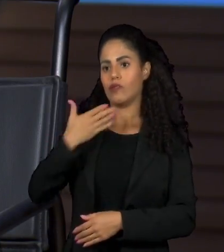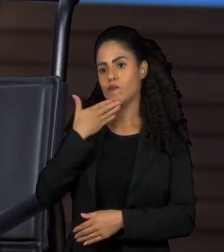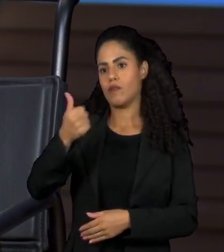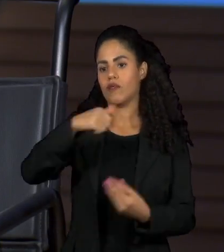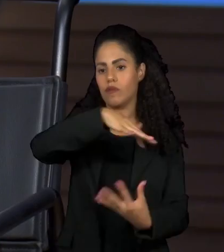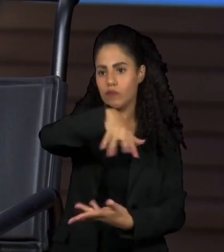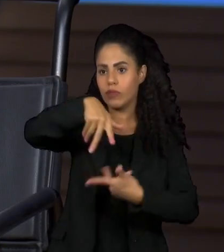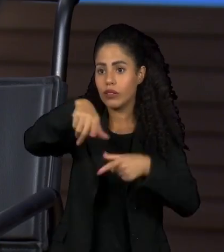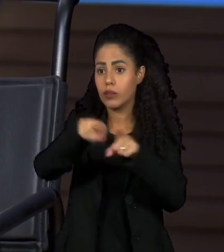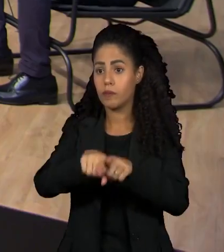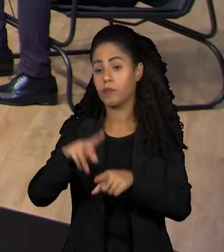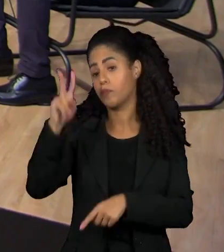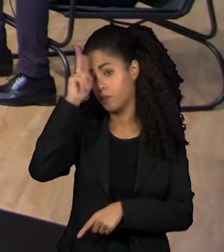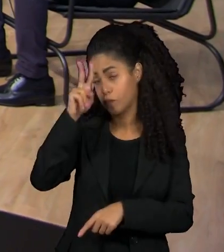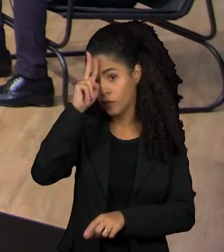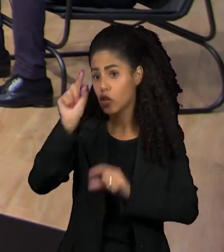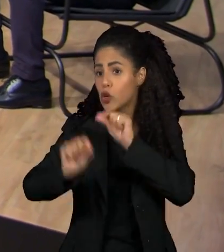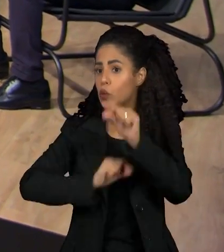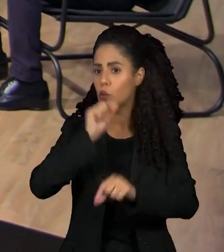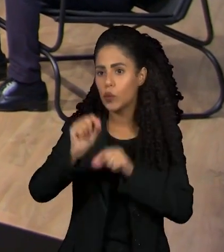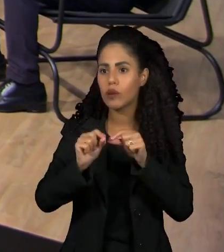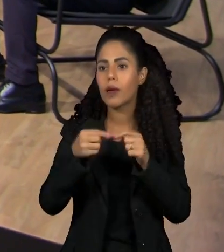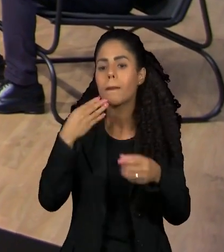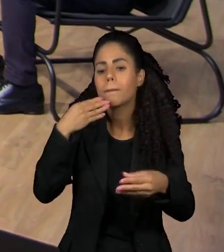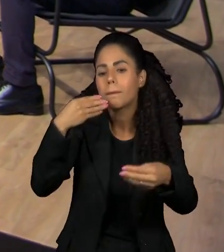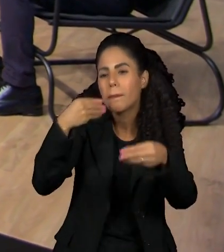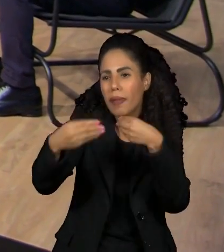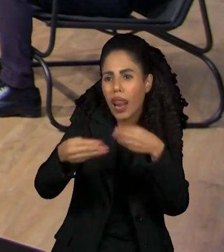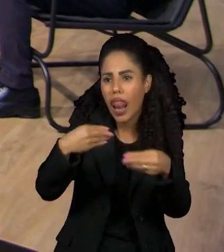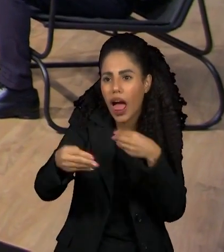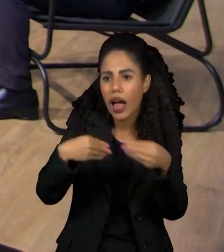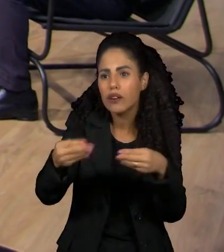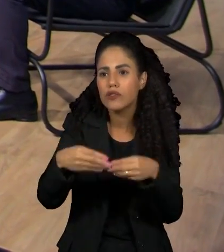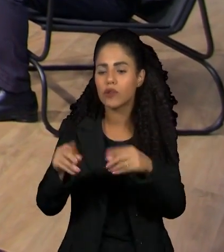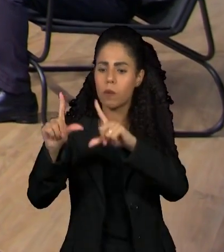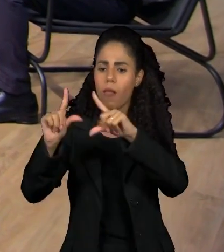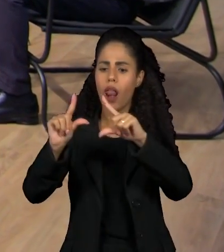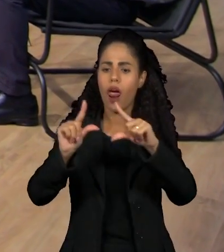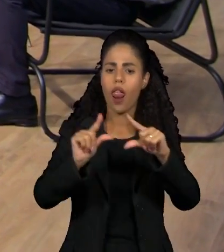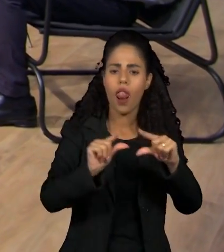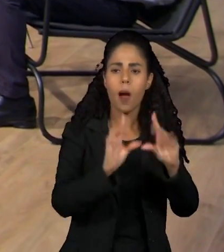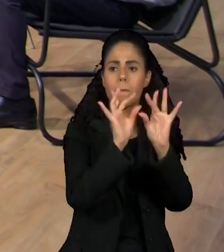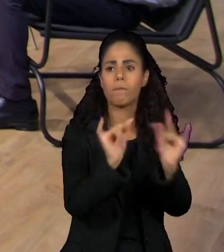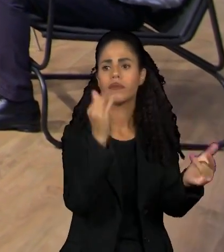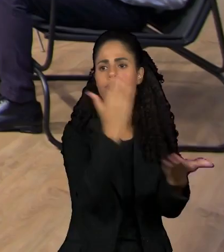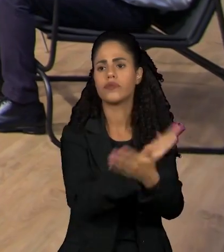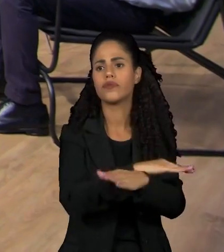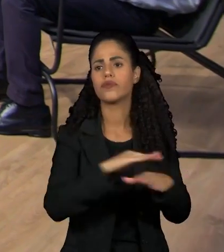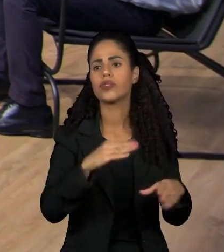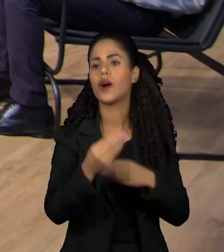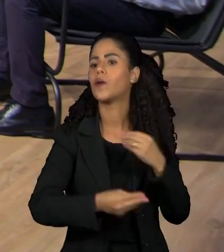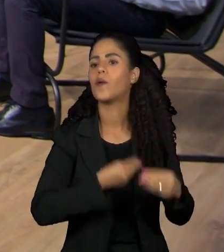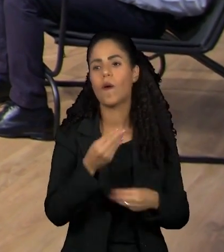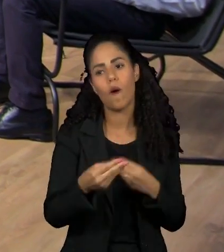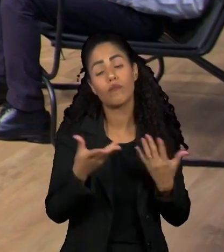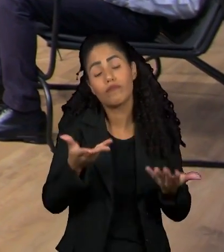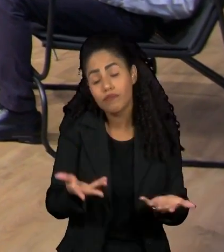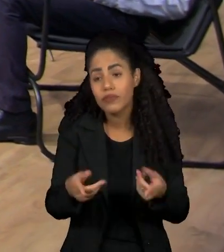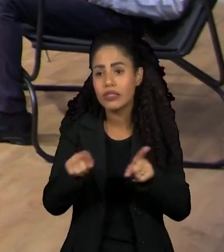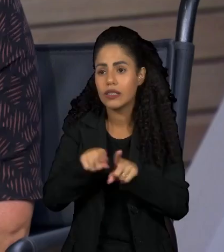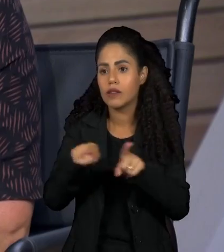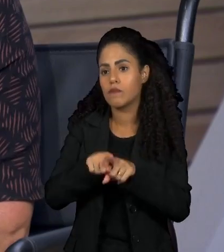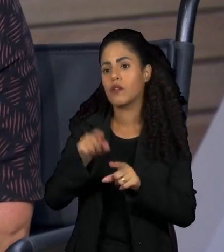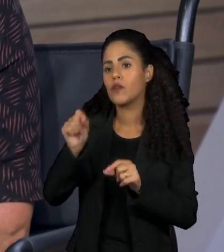também. Lembrar que o fim do plástico é CO2, contribuindo para as emissões de gás de efeito estufa. Lembrar que o